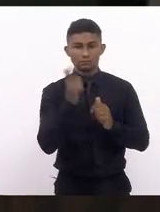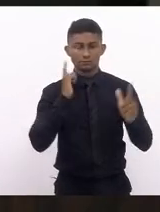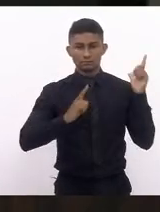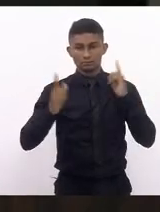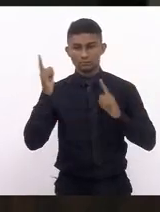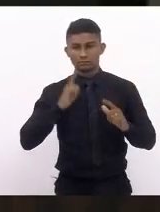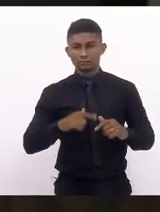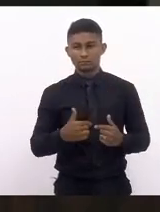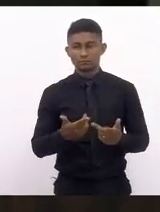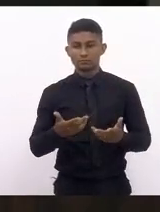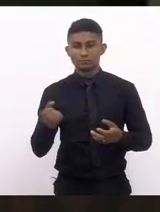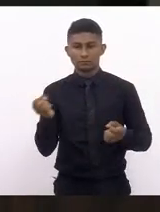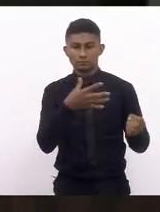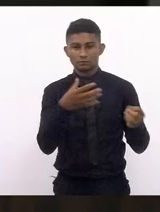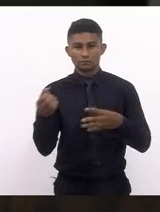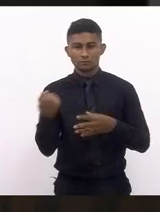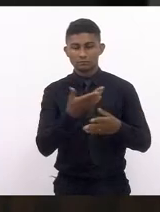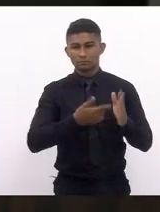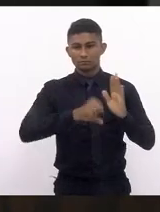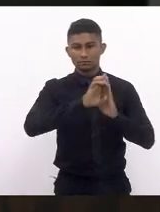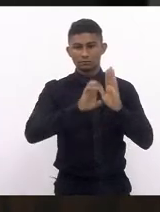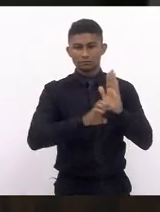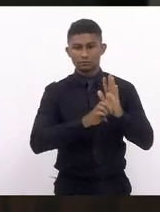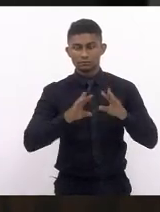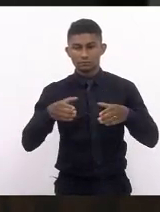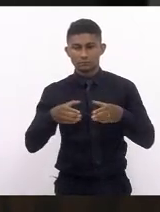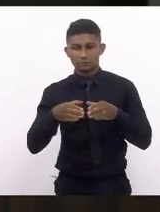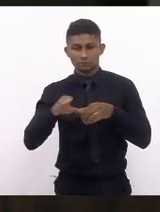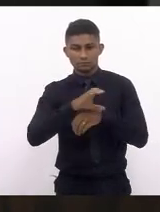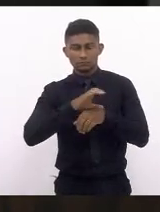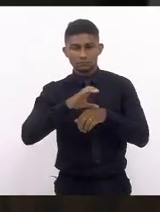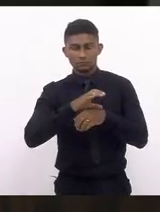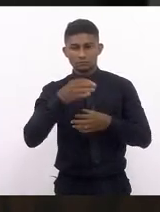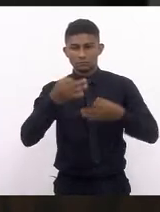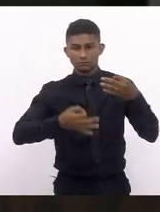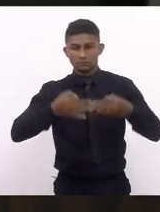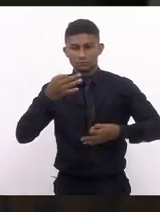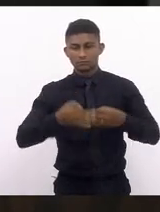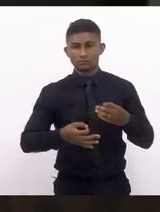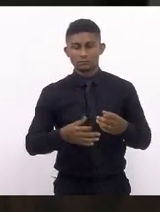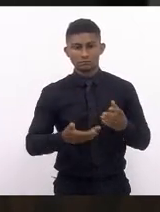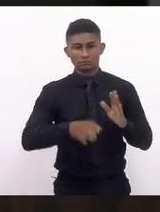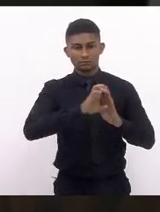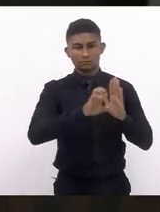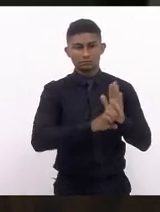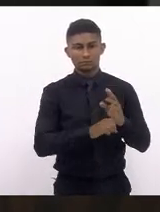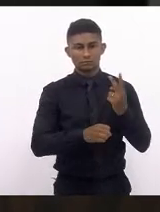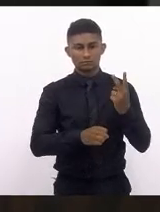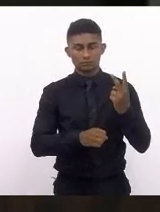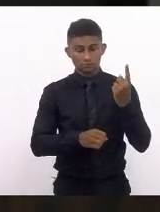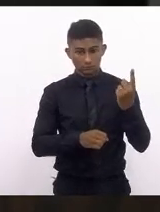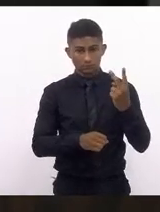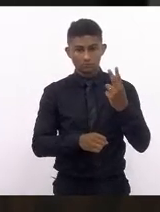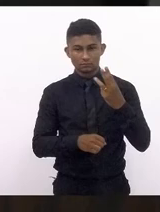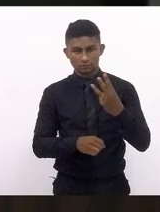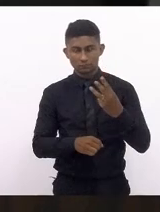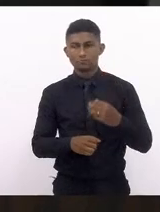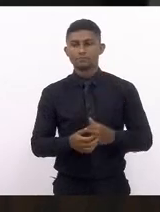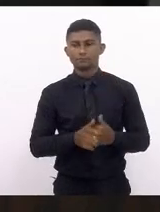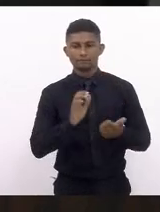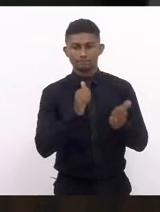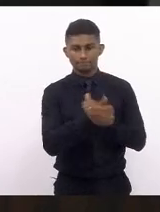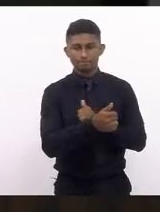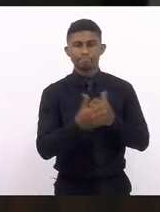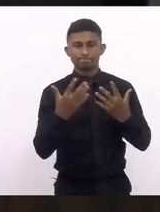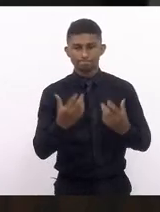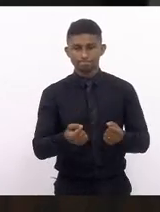novos pareceres das emendas de plenário a comissão de concessão de ser favorável com sobremesas e mentais um dois e três de esportes